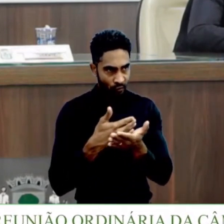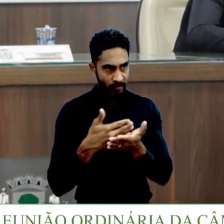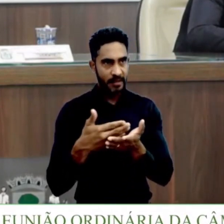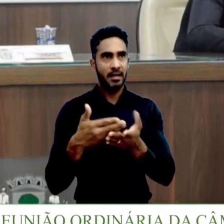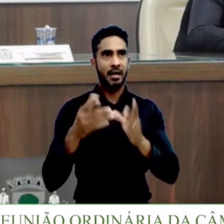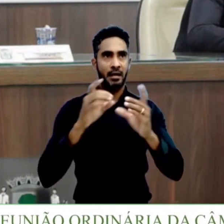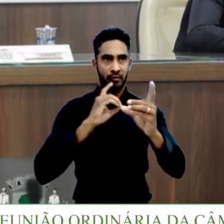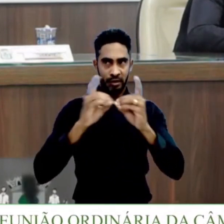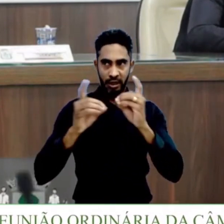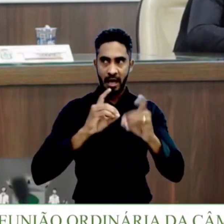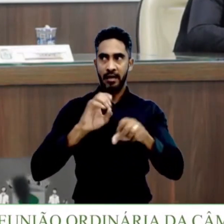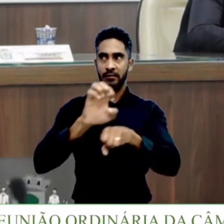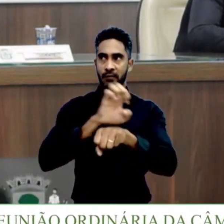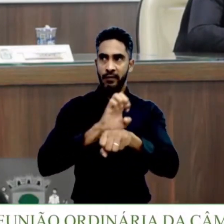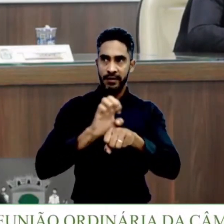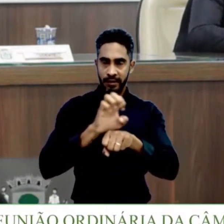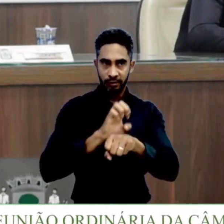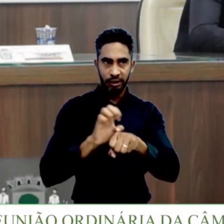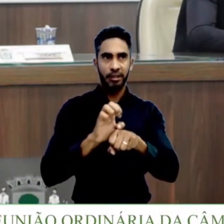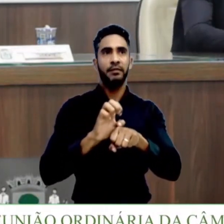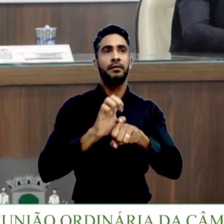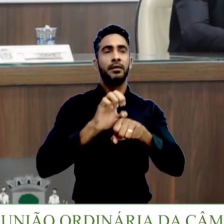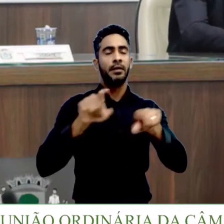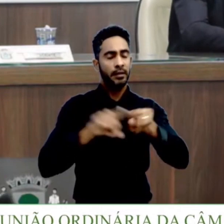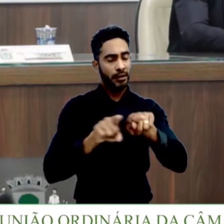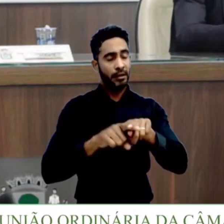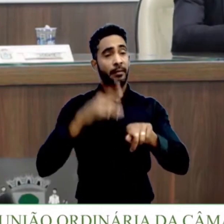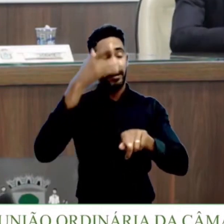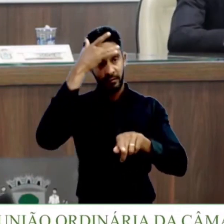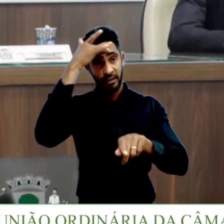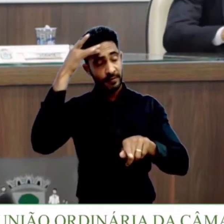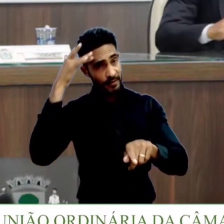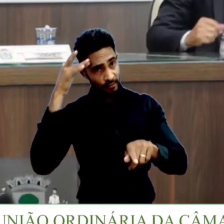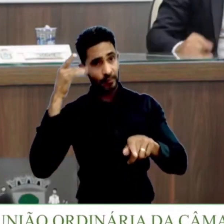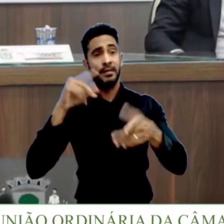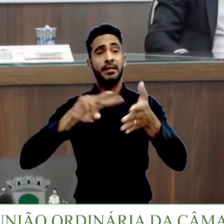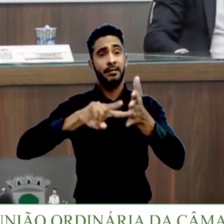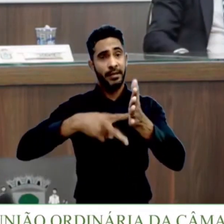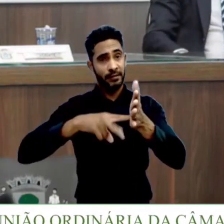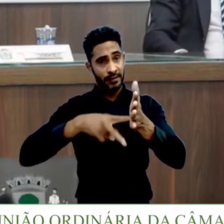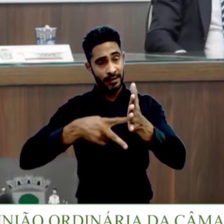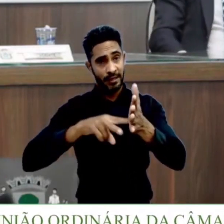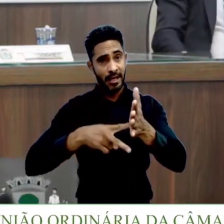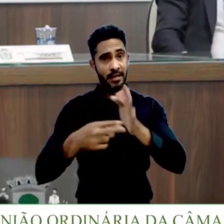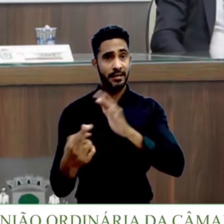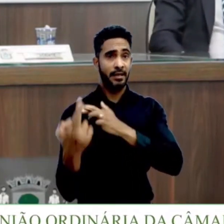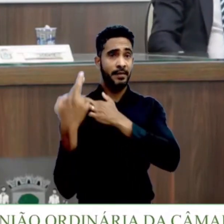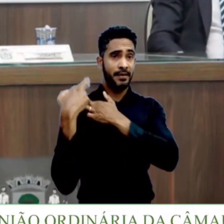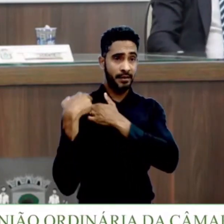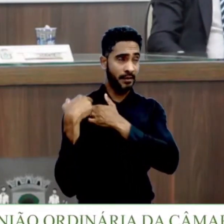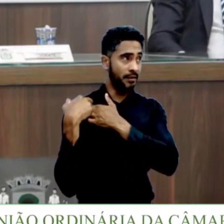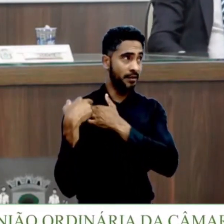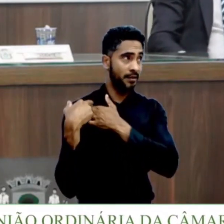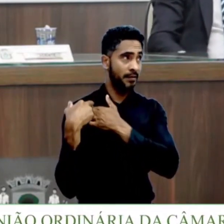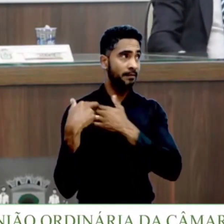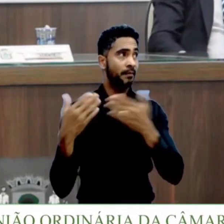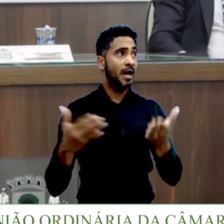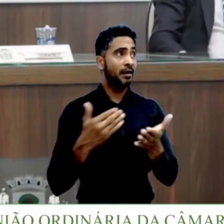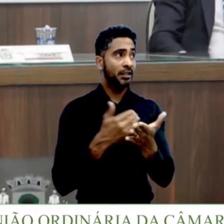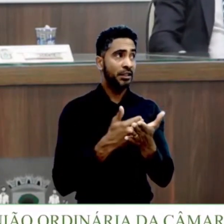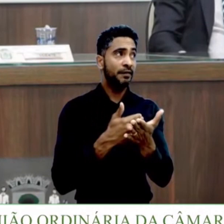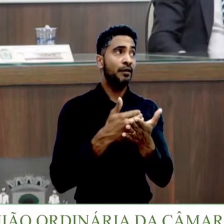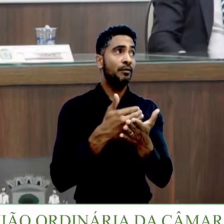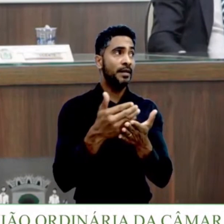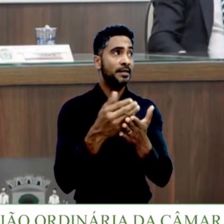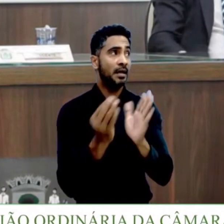com o executivo, com os servidores e com os sindicatos representantes. A partir de agora a gente vai começar